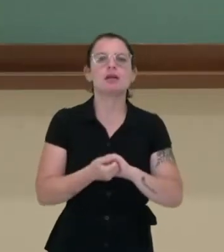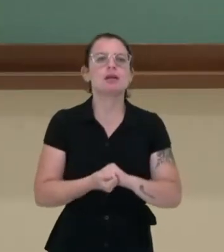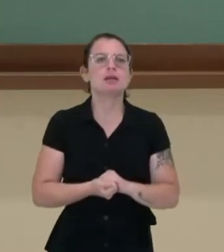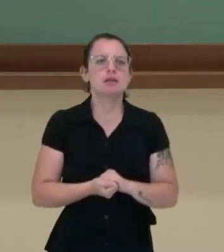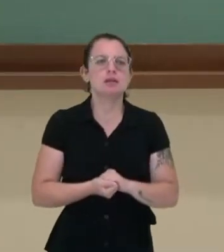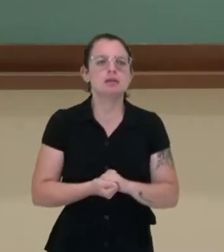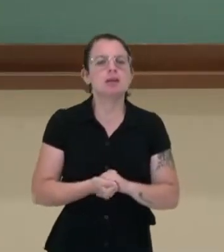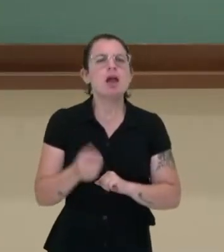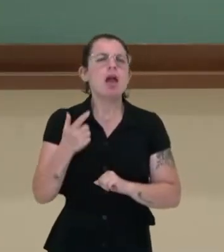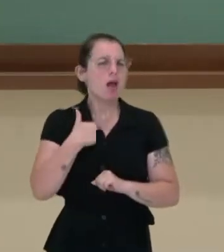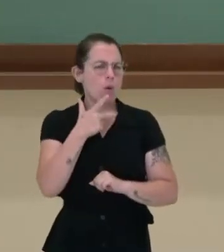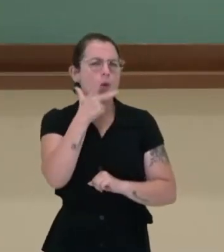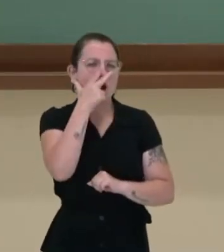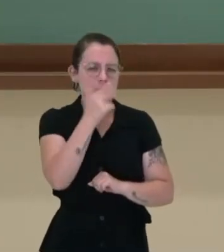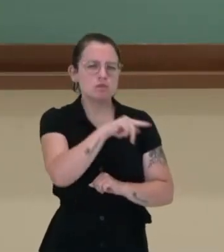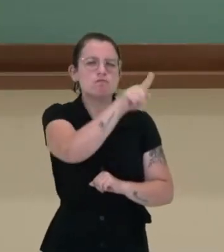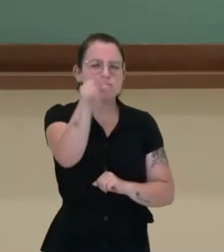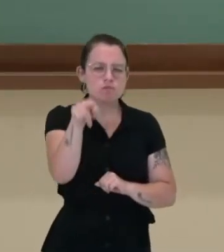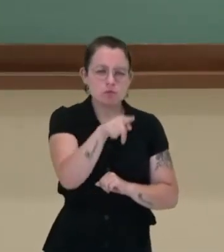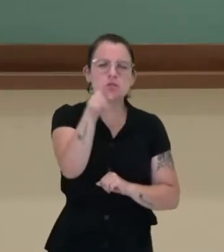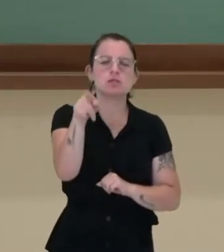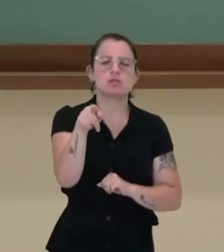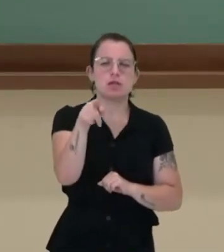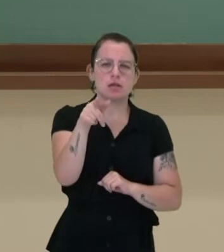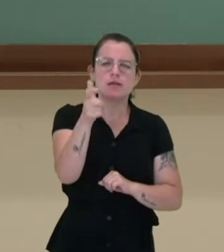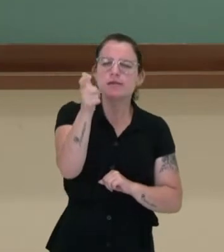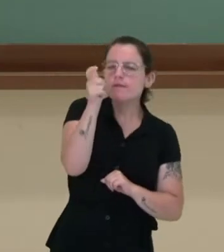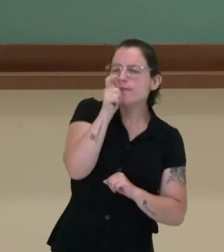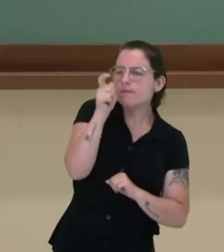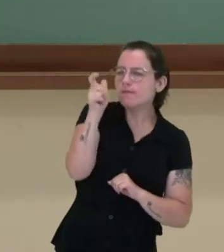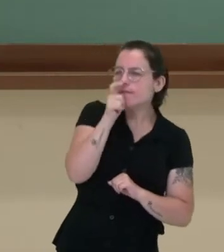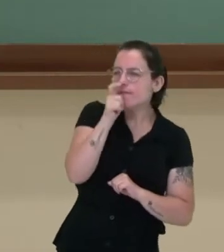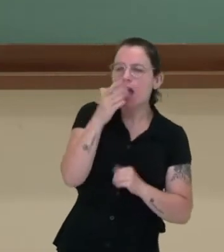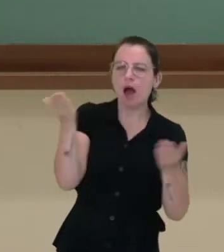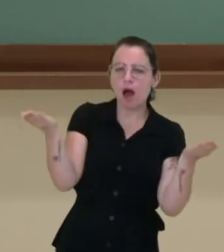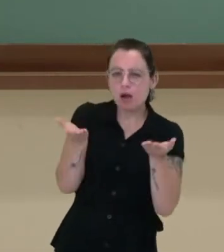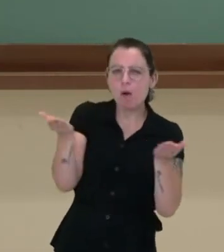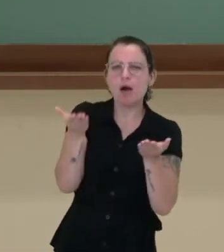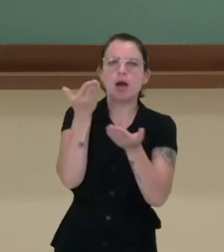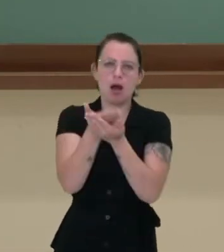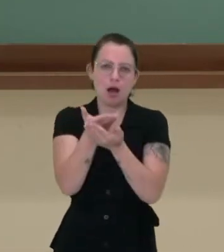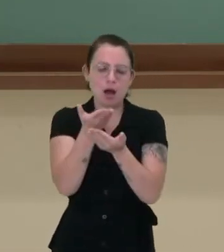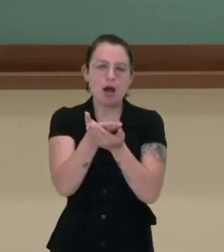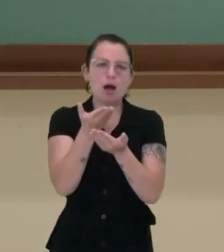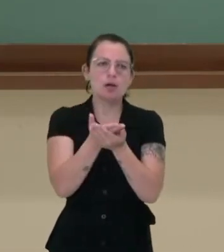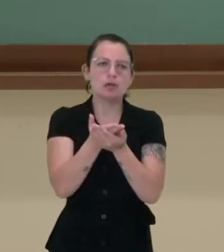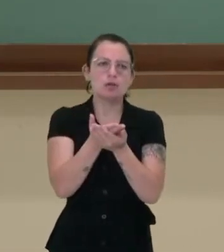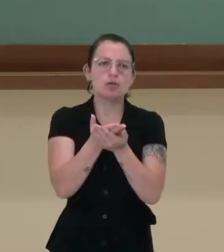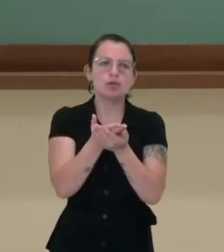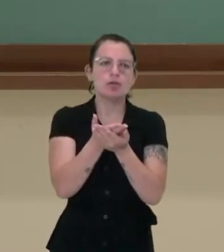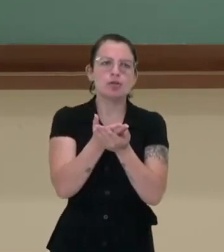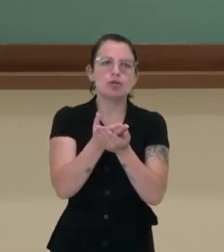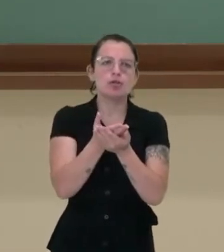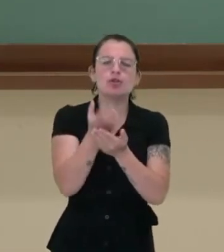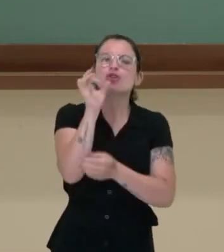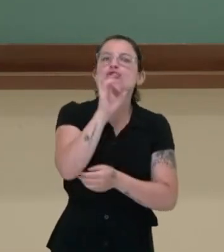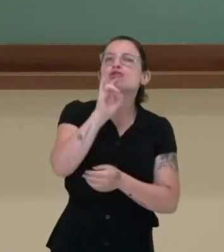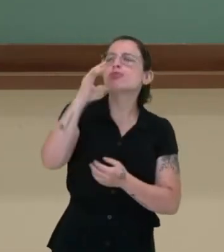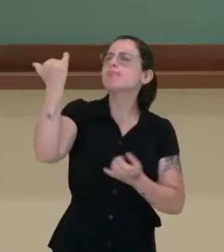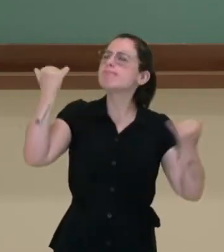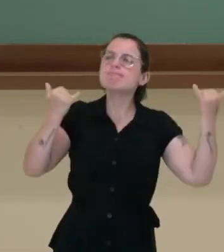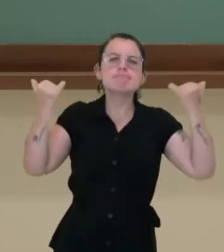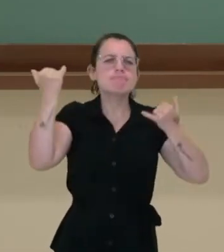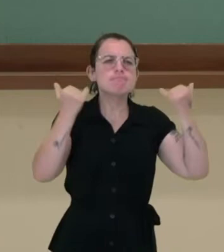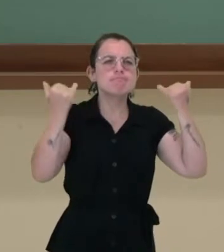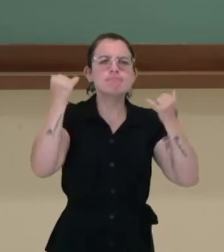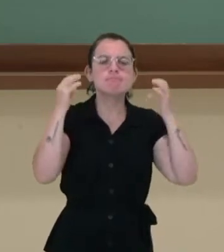Provavelmente, muitos de vocês que estão assistindo esta aula só ouviram falar de cachumba